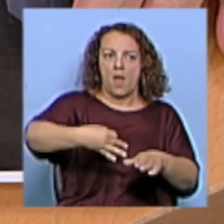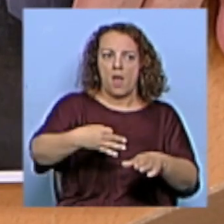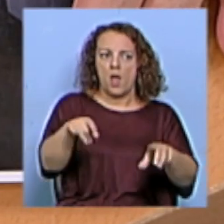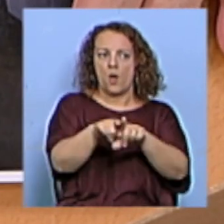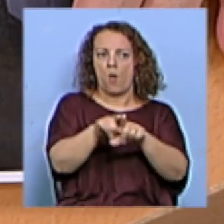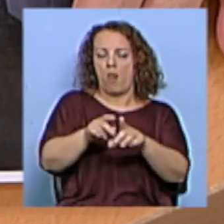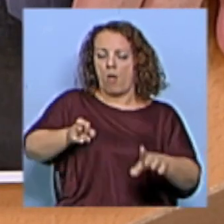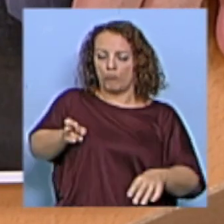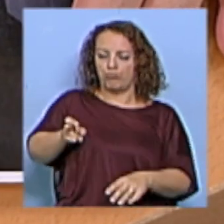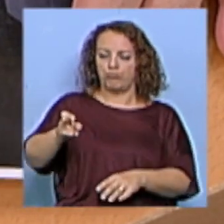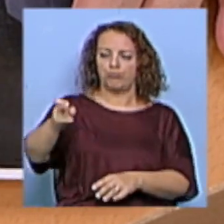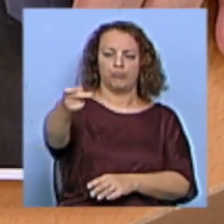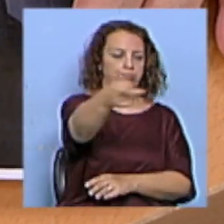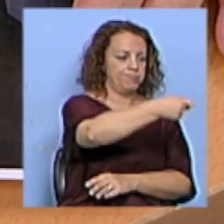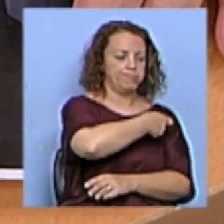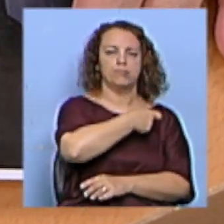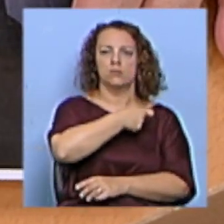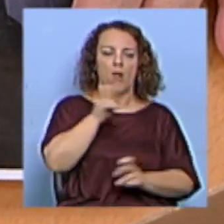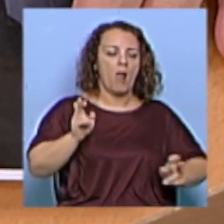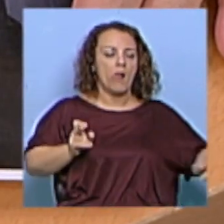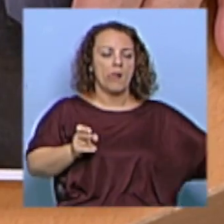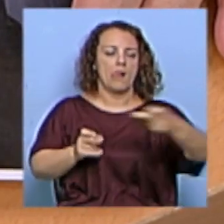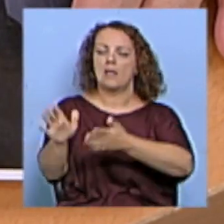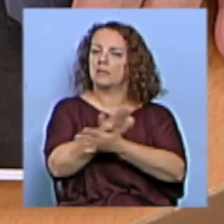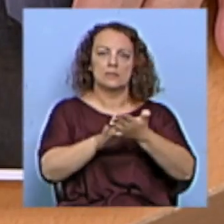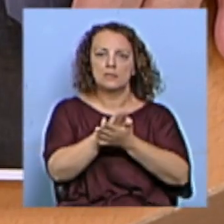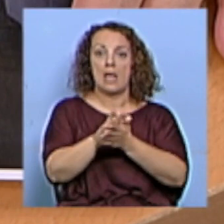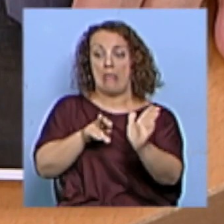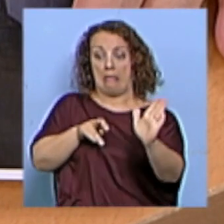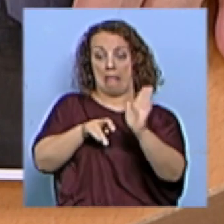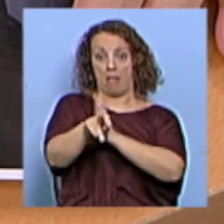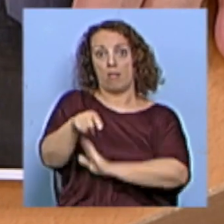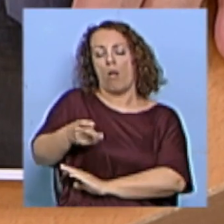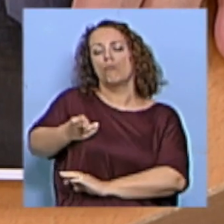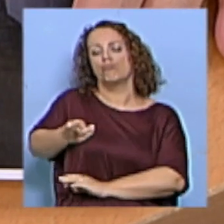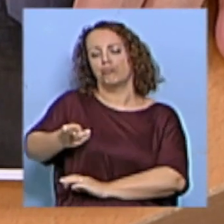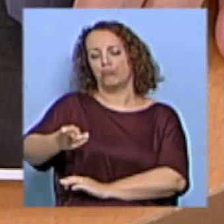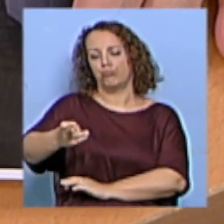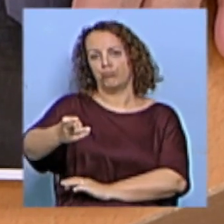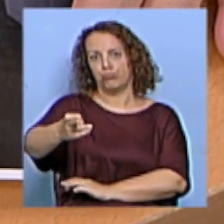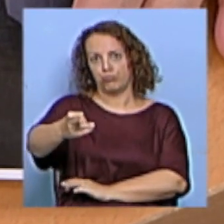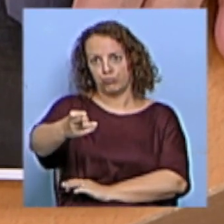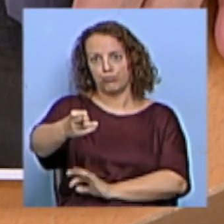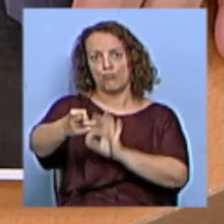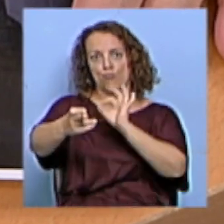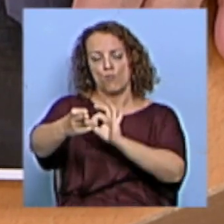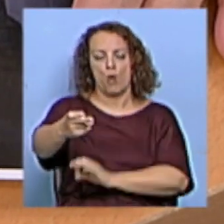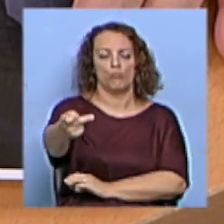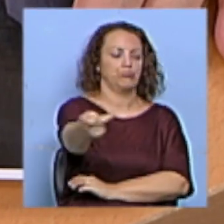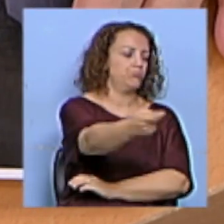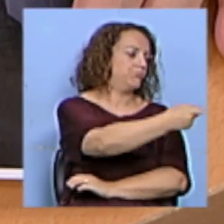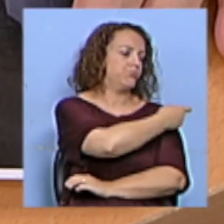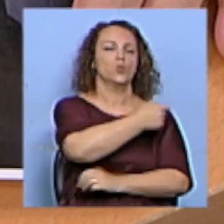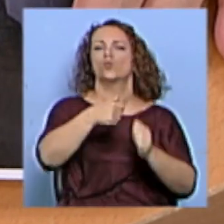Andam sempre de um único sentido. Entram assim e depois saem todos por aquele